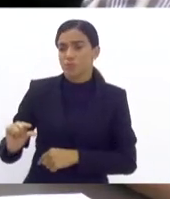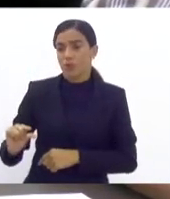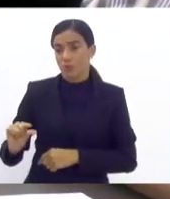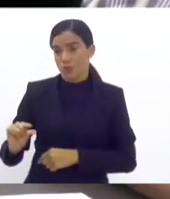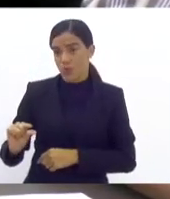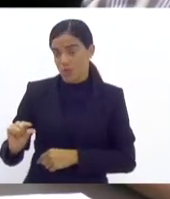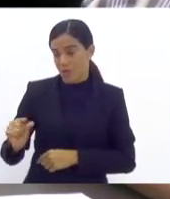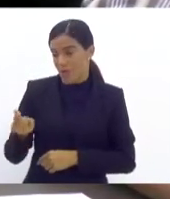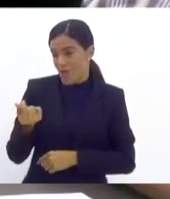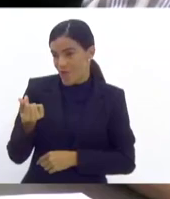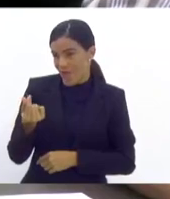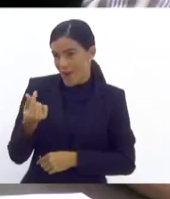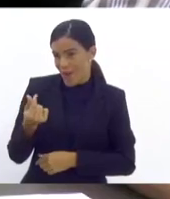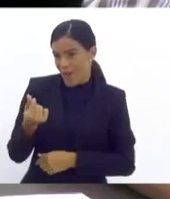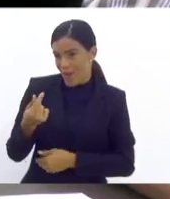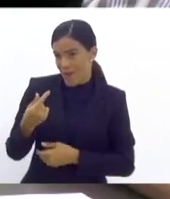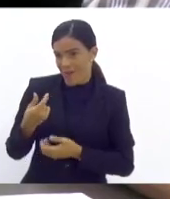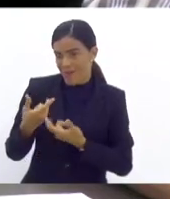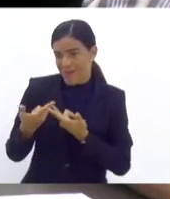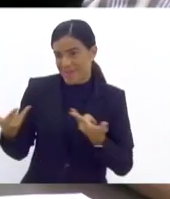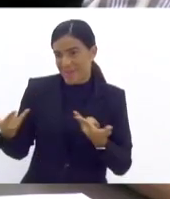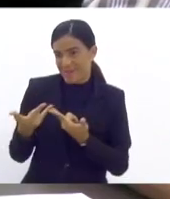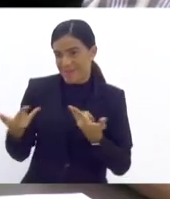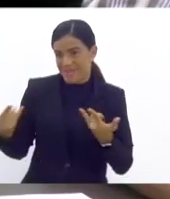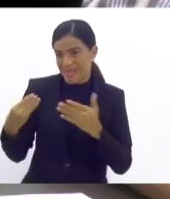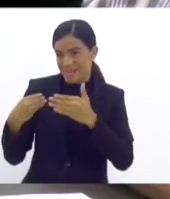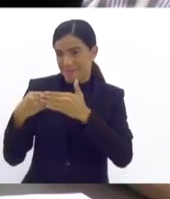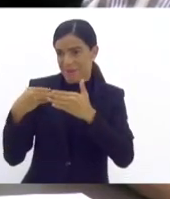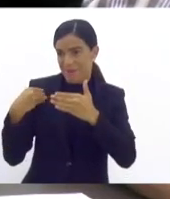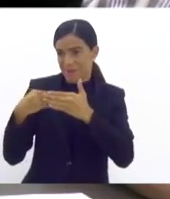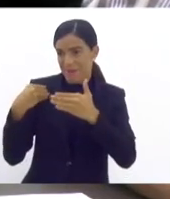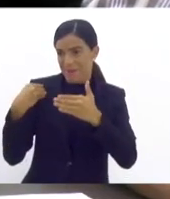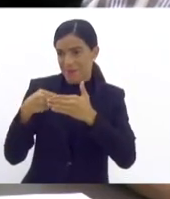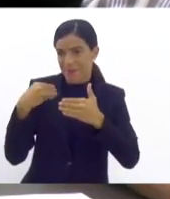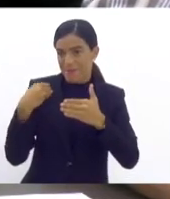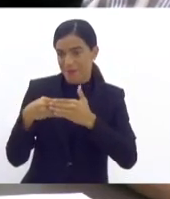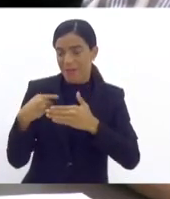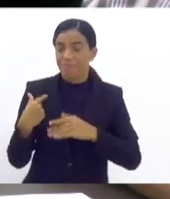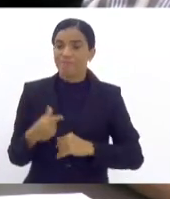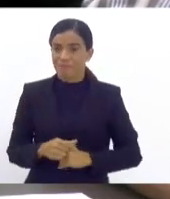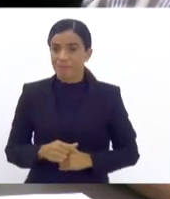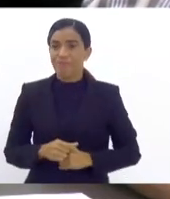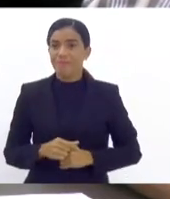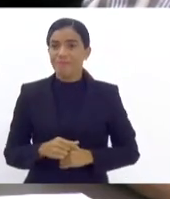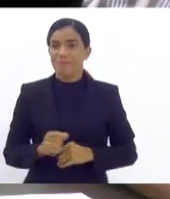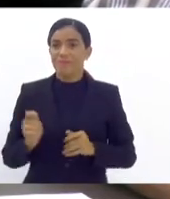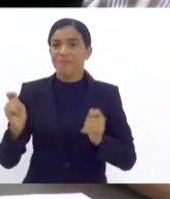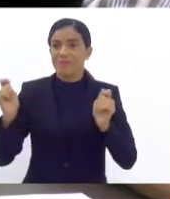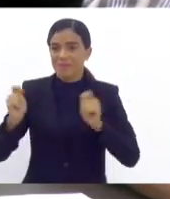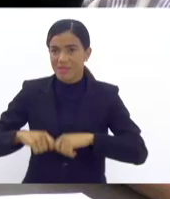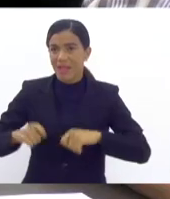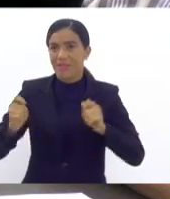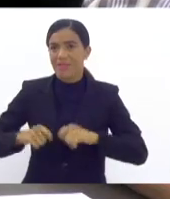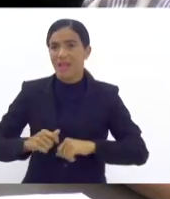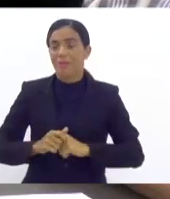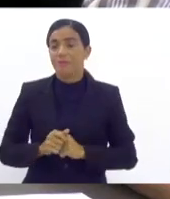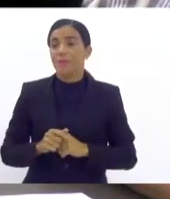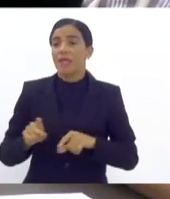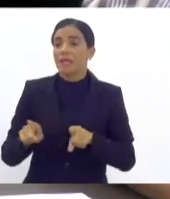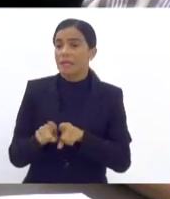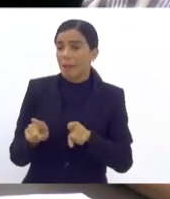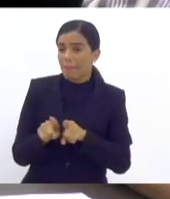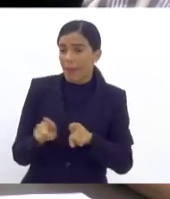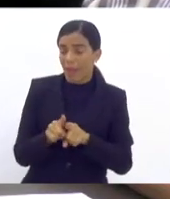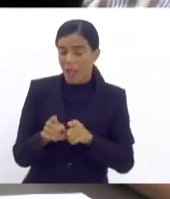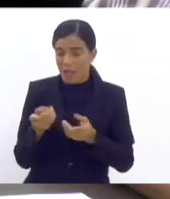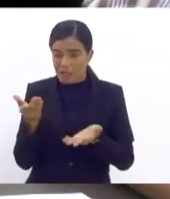você entra em cálculo o que estão faturando com as receitas não tarifárias. E nesse